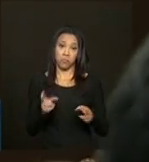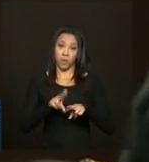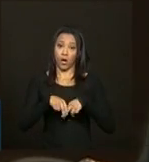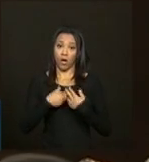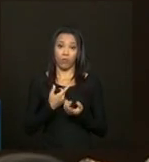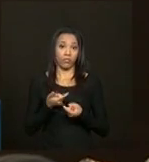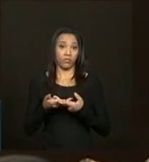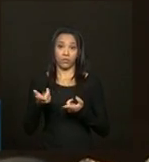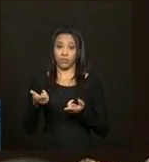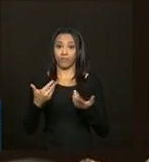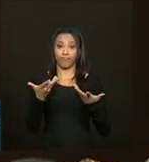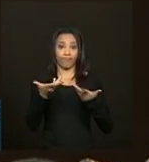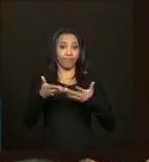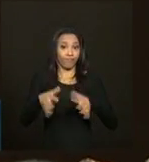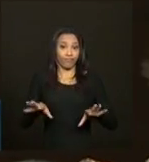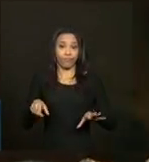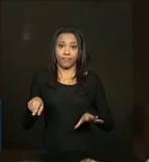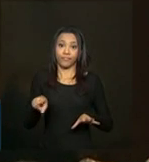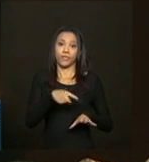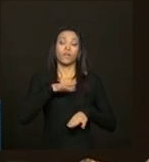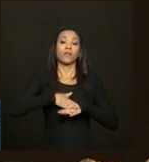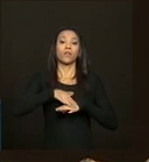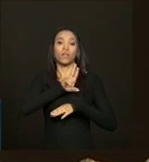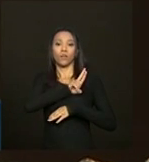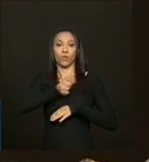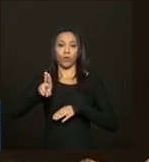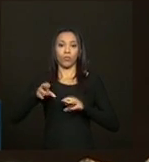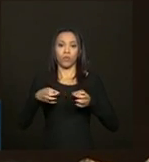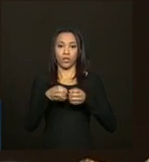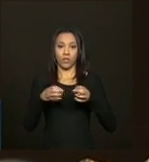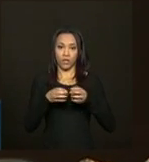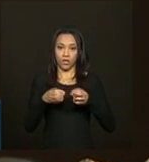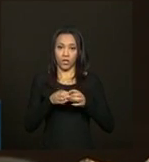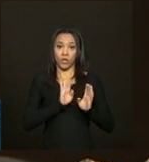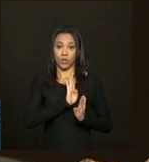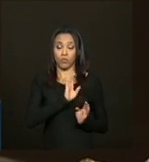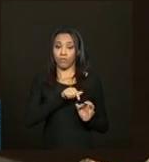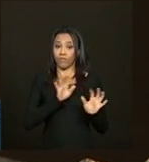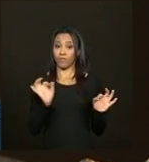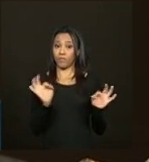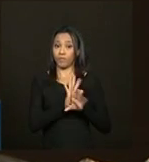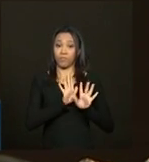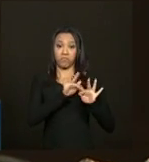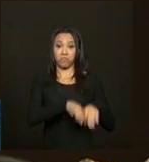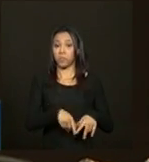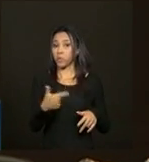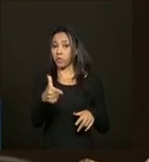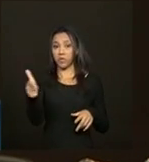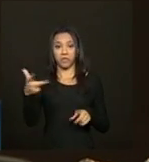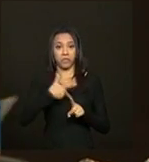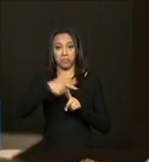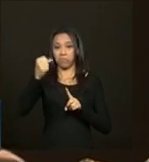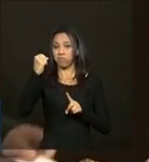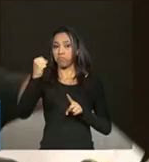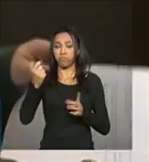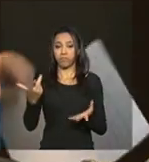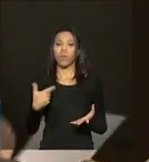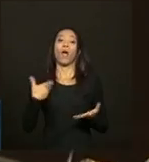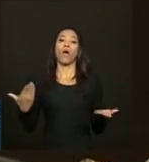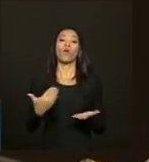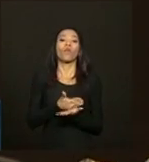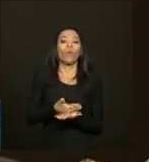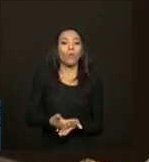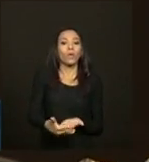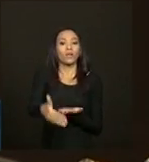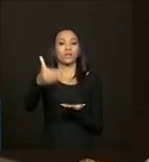propostas válidas em nome da Comissão Especial de Licitação, declaro o lote B encerrado sem vencedores. Em seguida, darei início ao